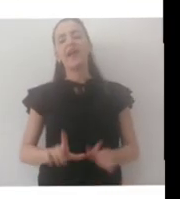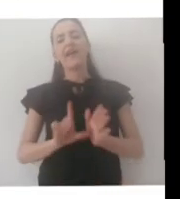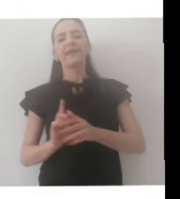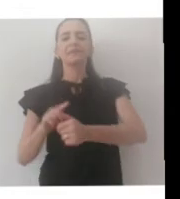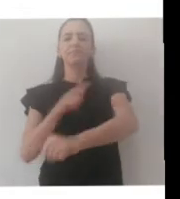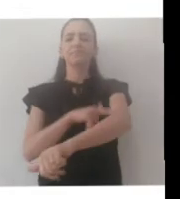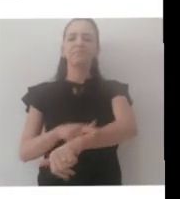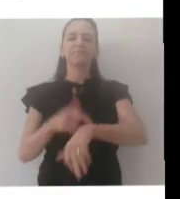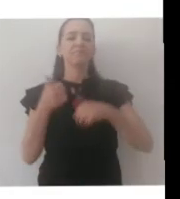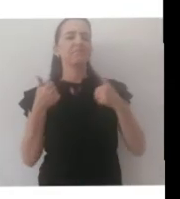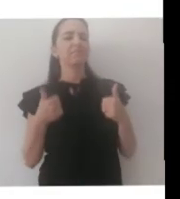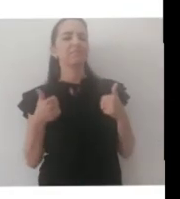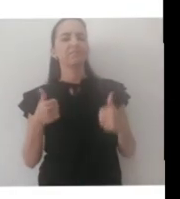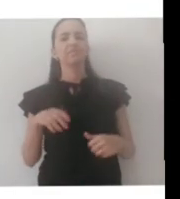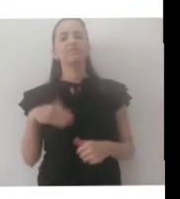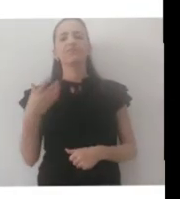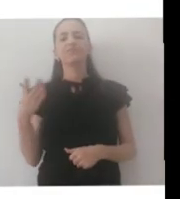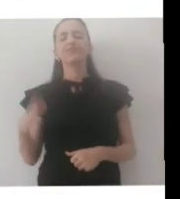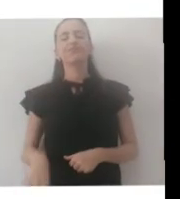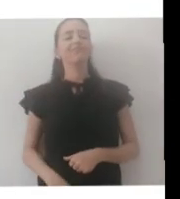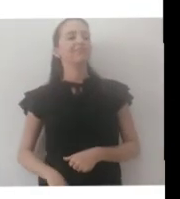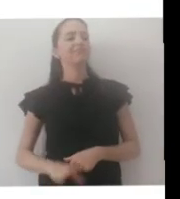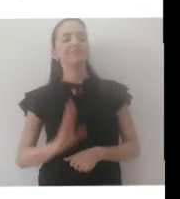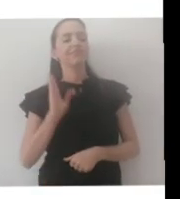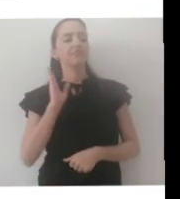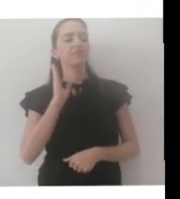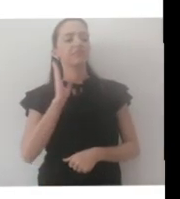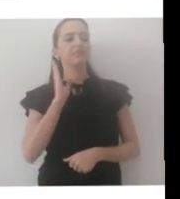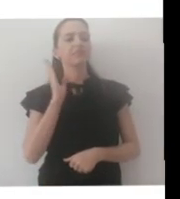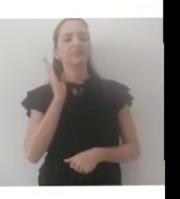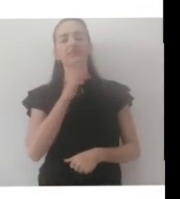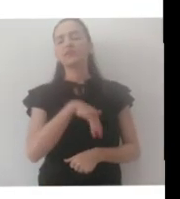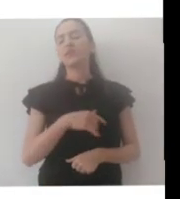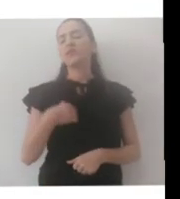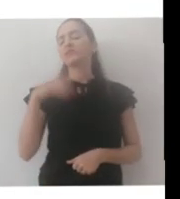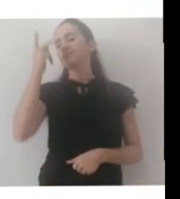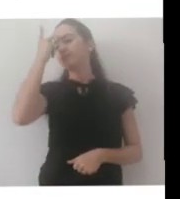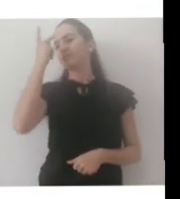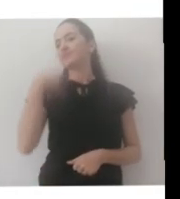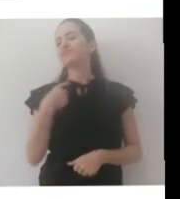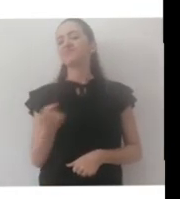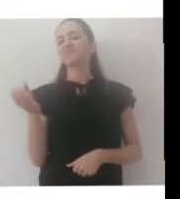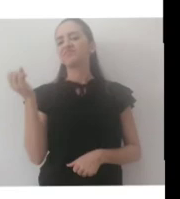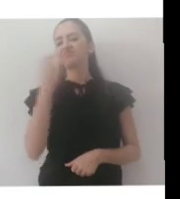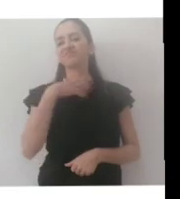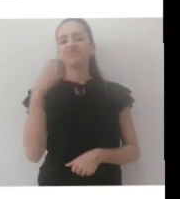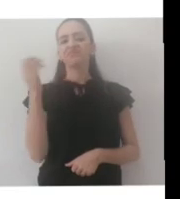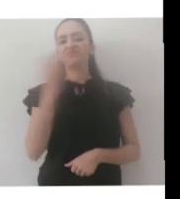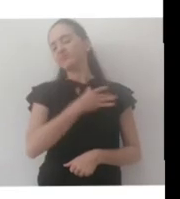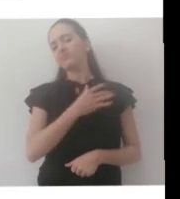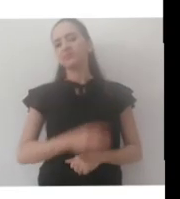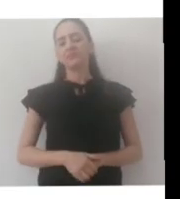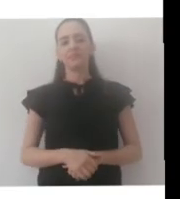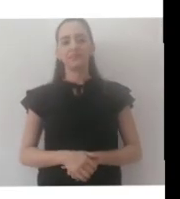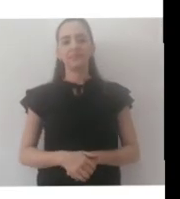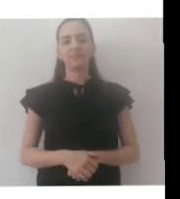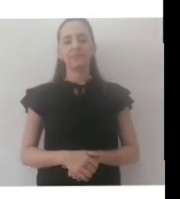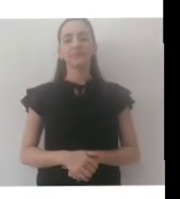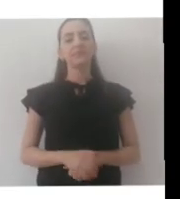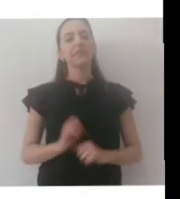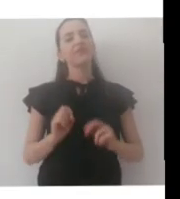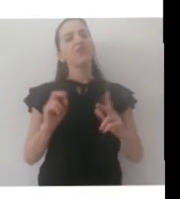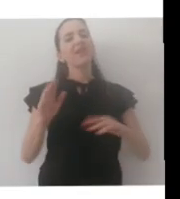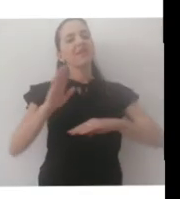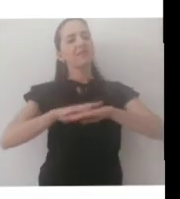gerar revolta nas crianças, e algumas crianças que antes se comportavam bem, decidem parar de obedecer e começam